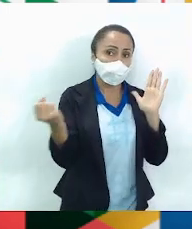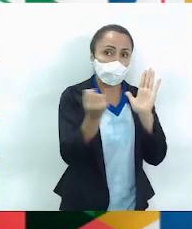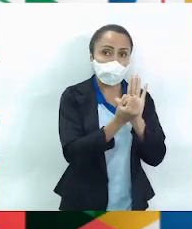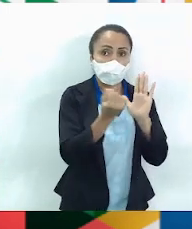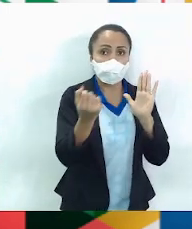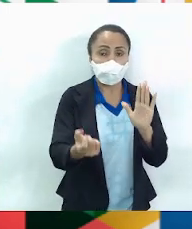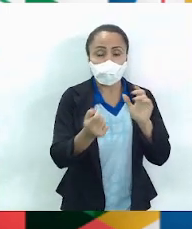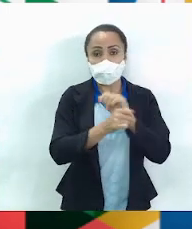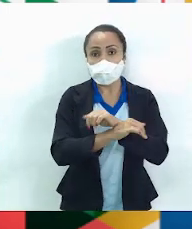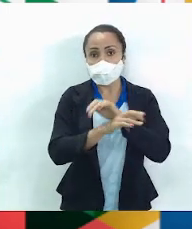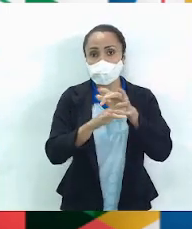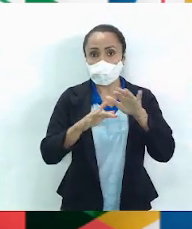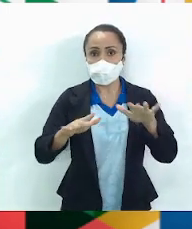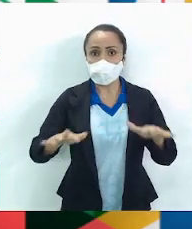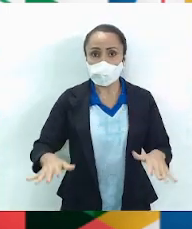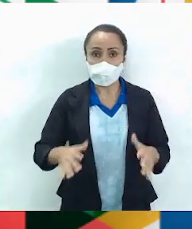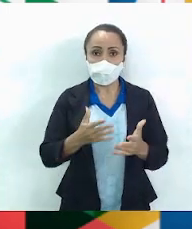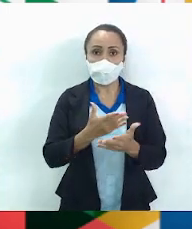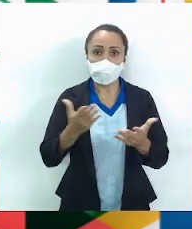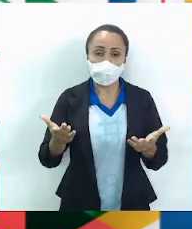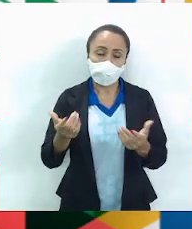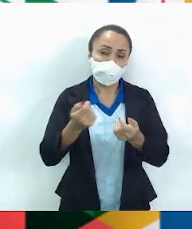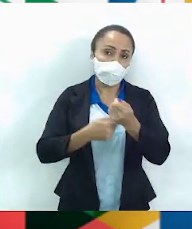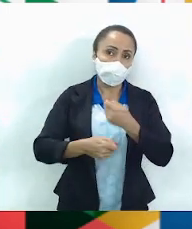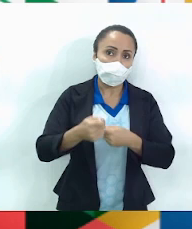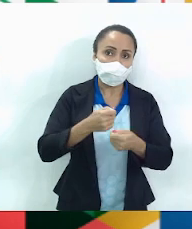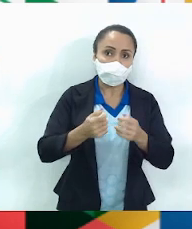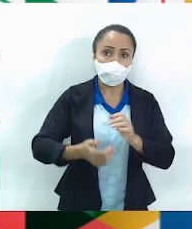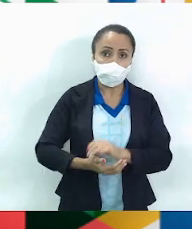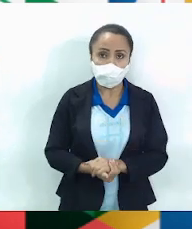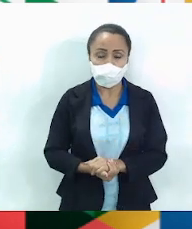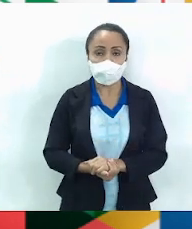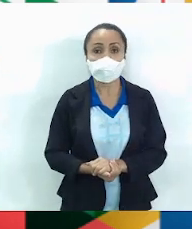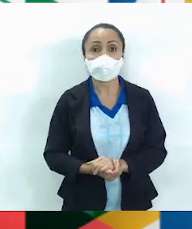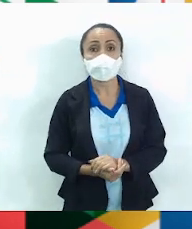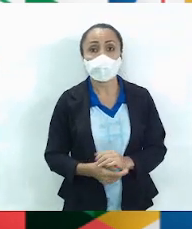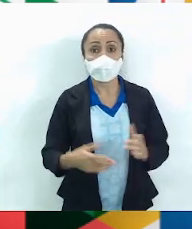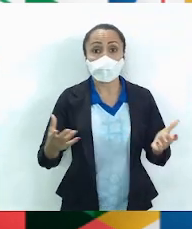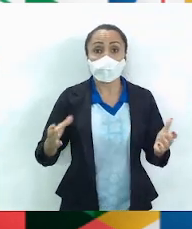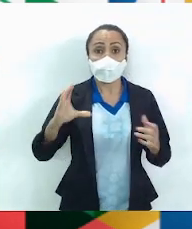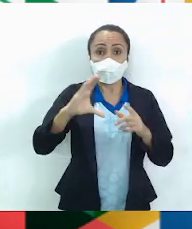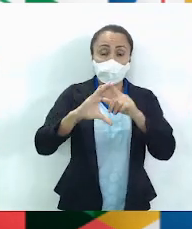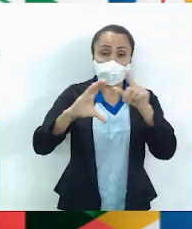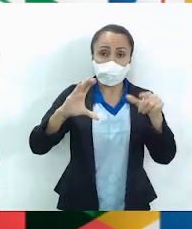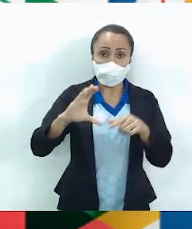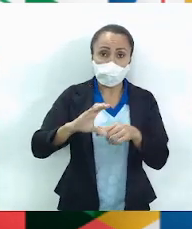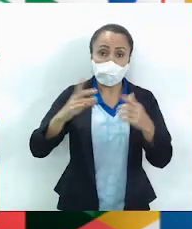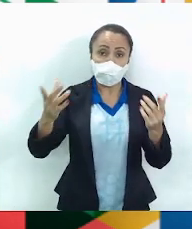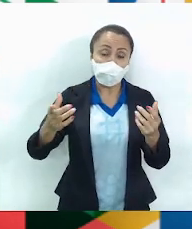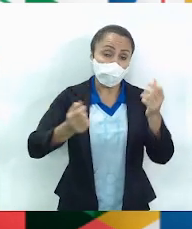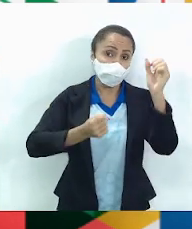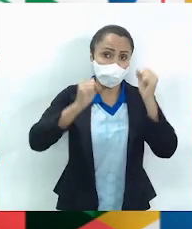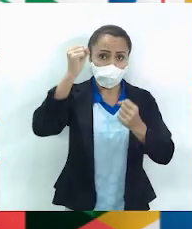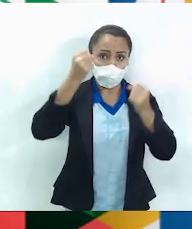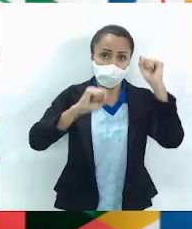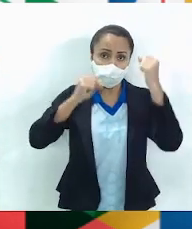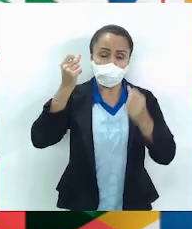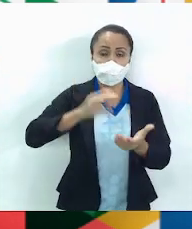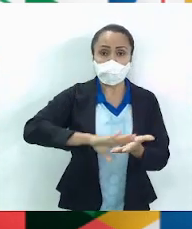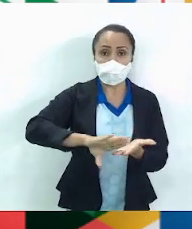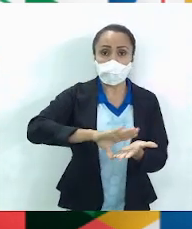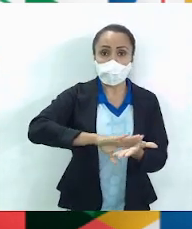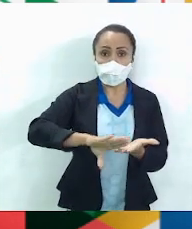da expansão dos setores cooperativista e privado. C. Os ramos vitais da indústria, os bancos,